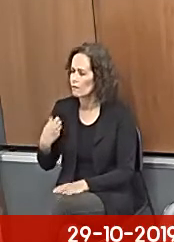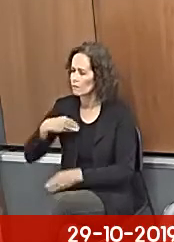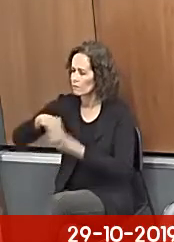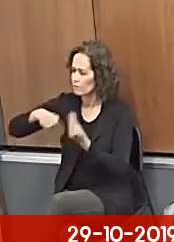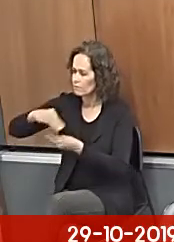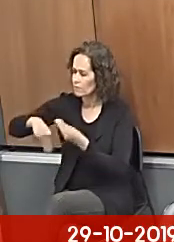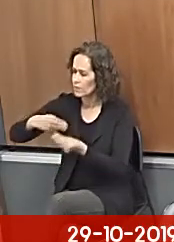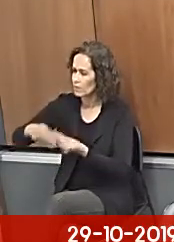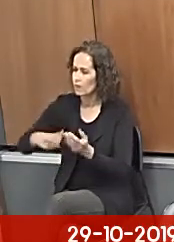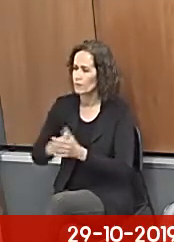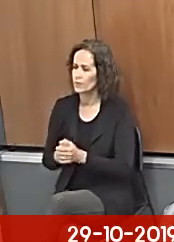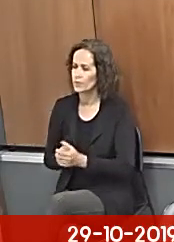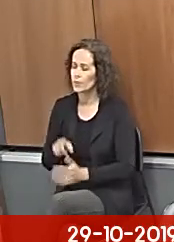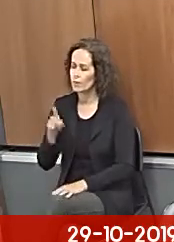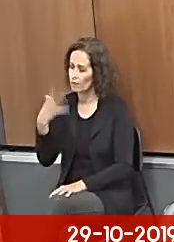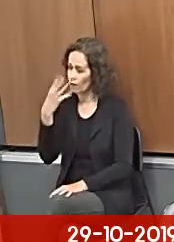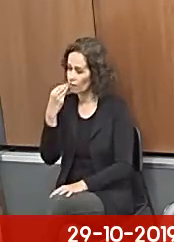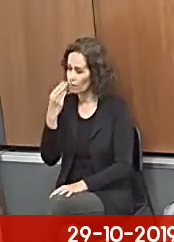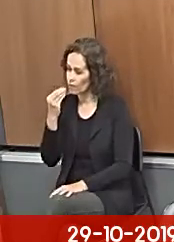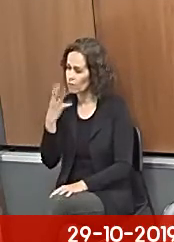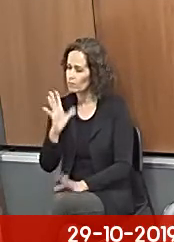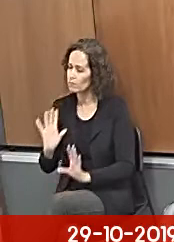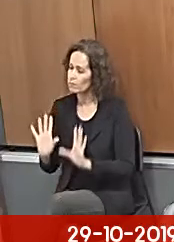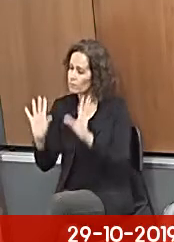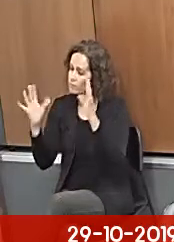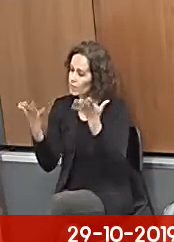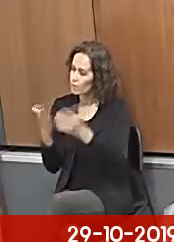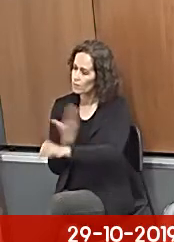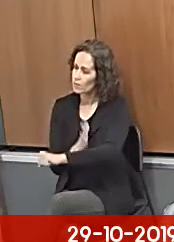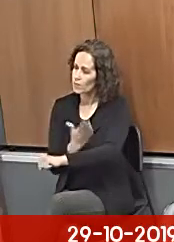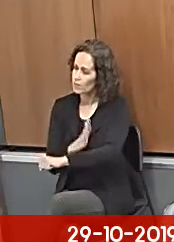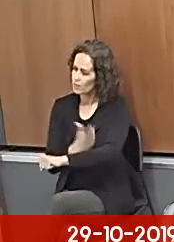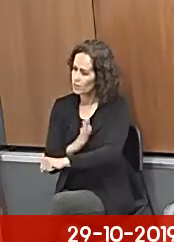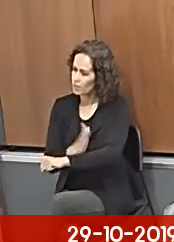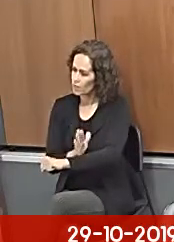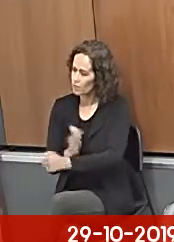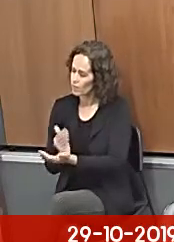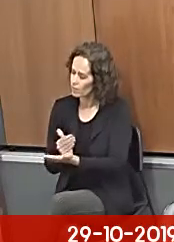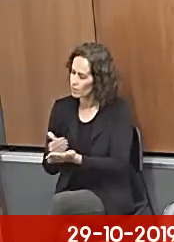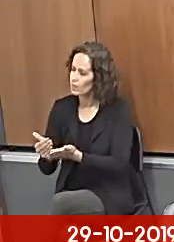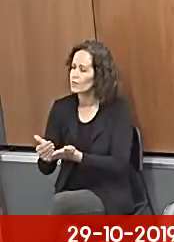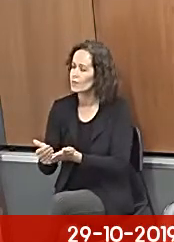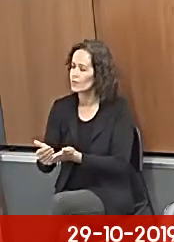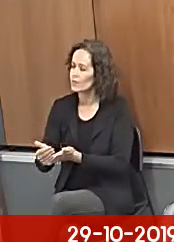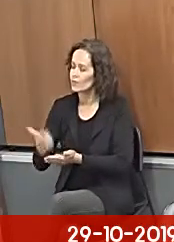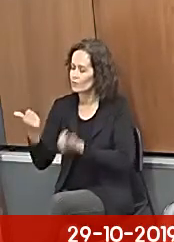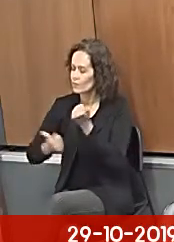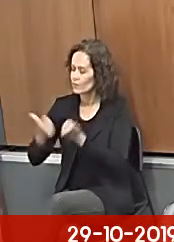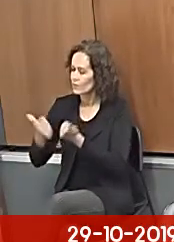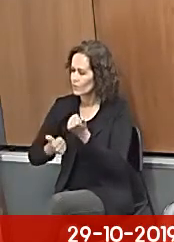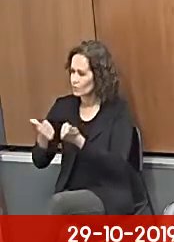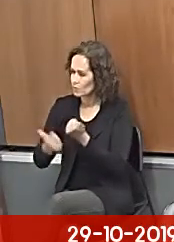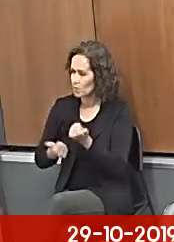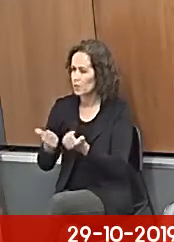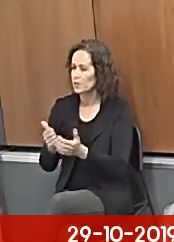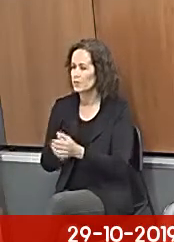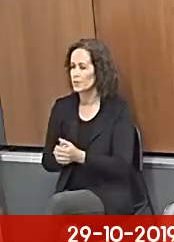Ali um evento de treinamento para iniciantes no futebol de amputados, na Liga